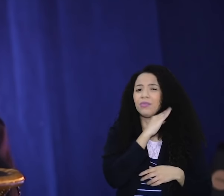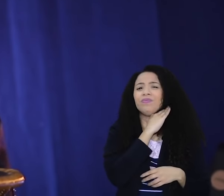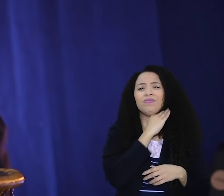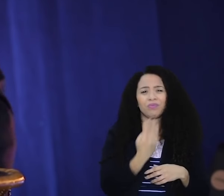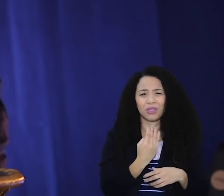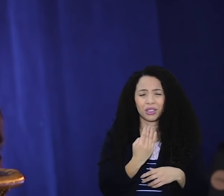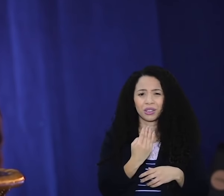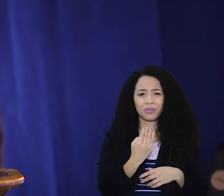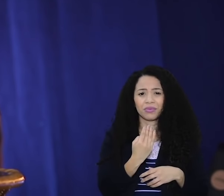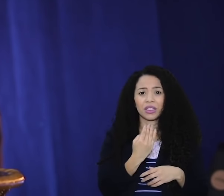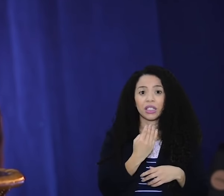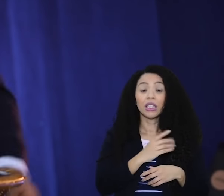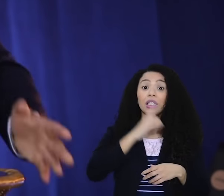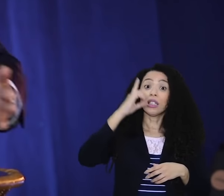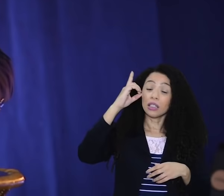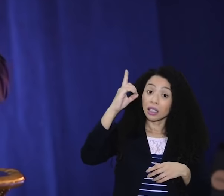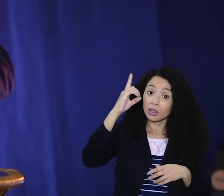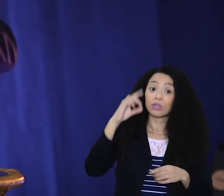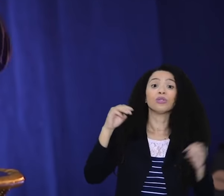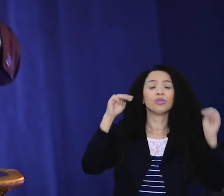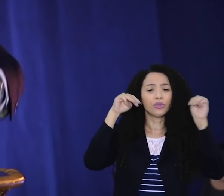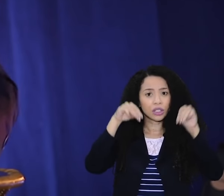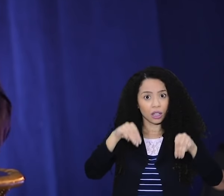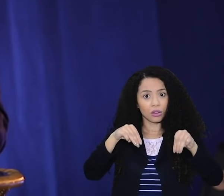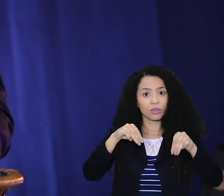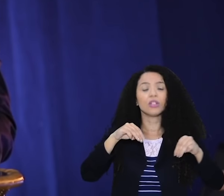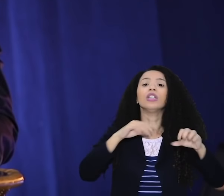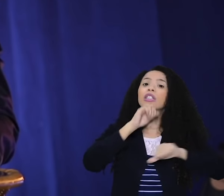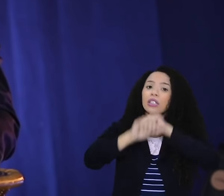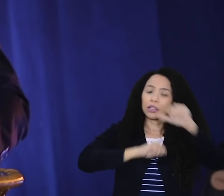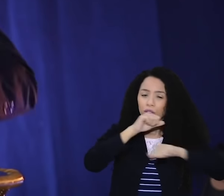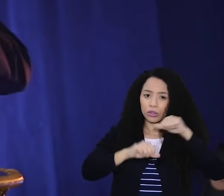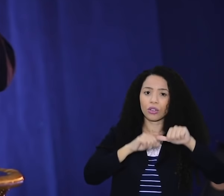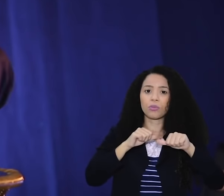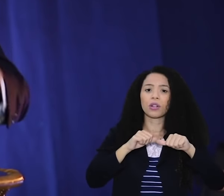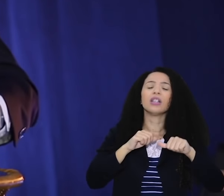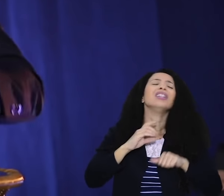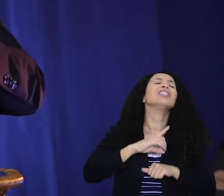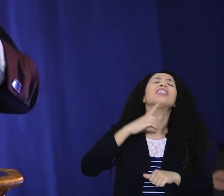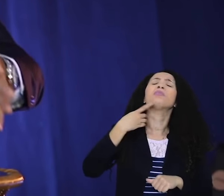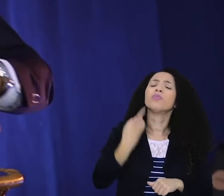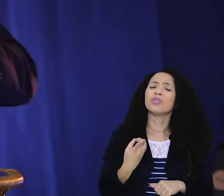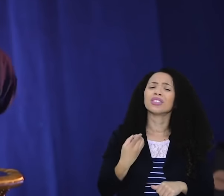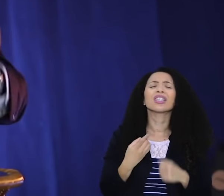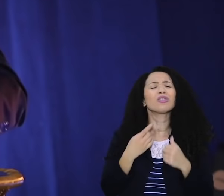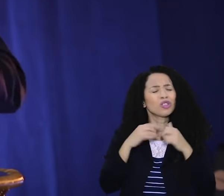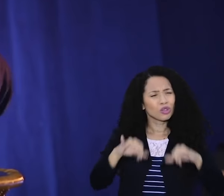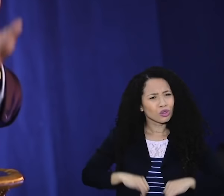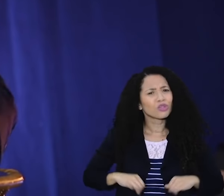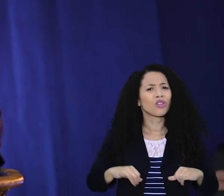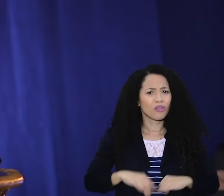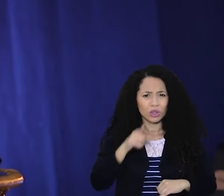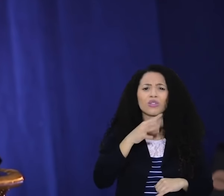fim das suas forças. E Deus, no final do livro, o restaura depois de toda a pressão dos amigos e tanta coisa.